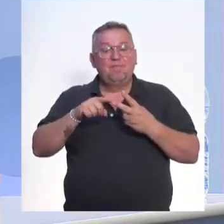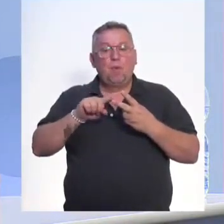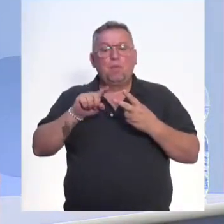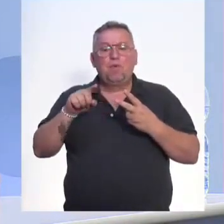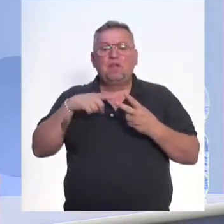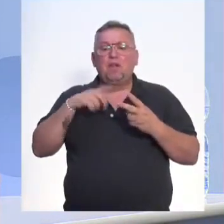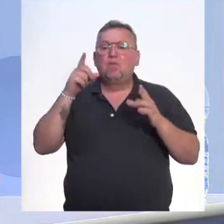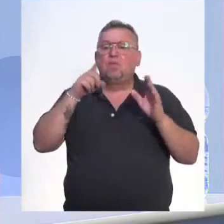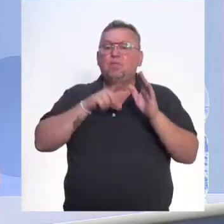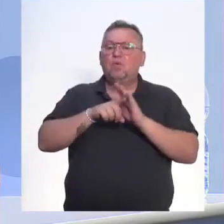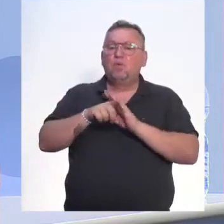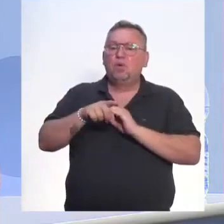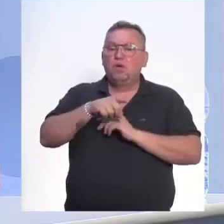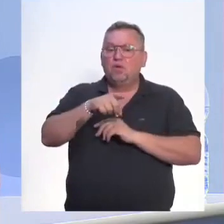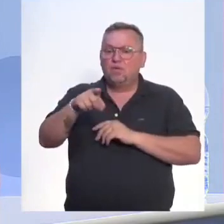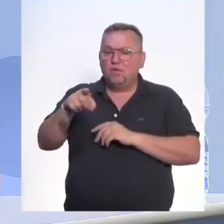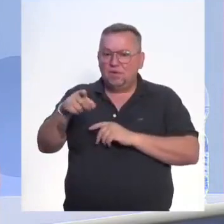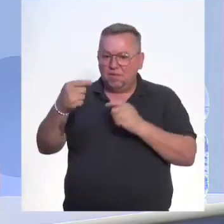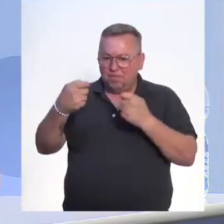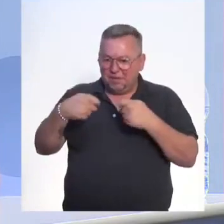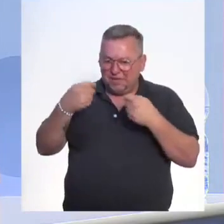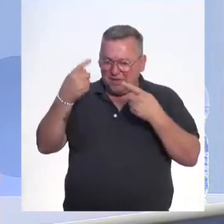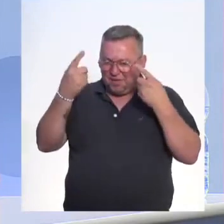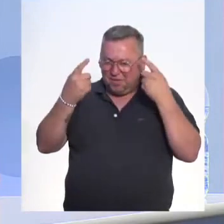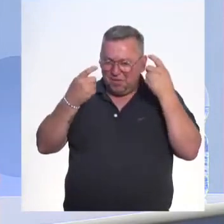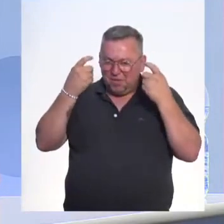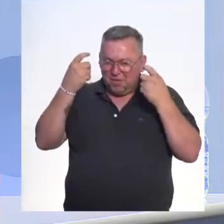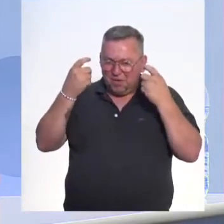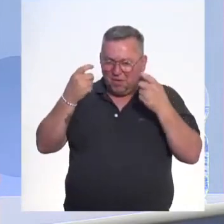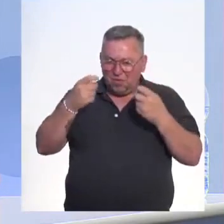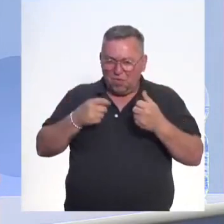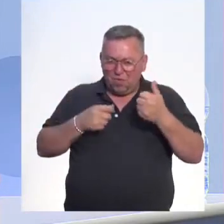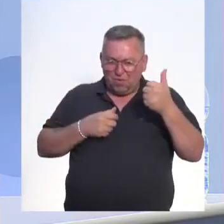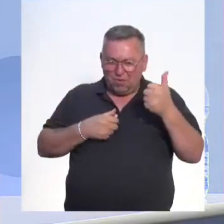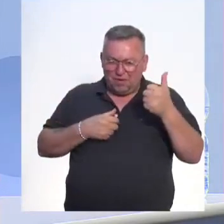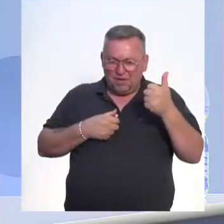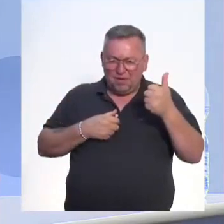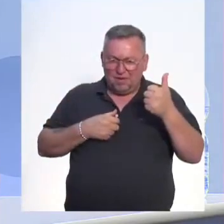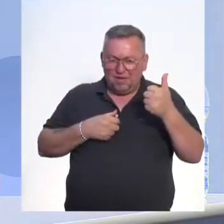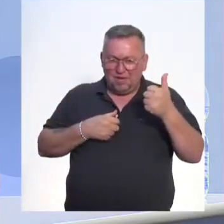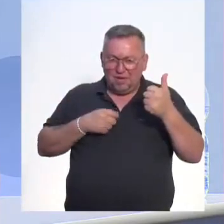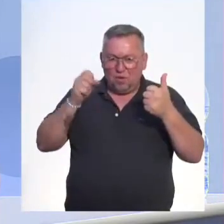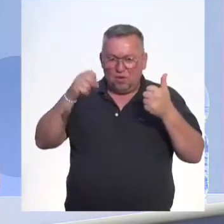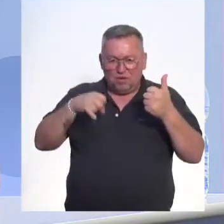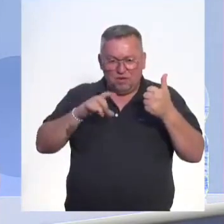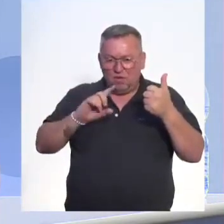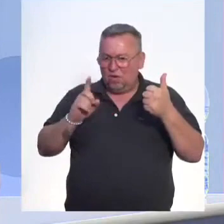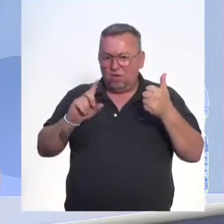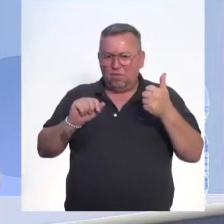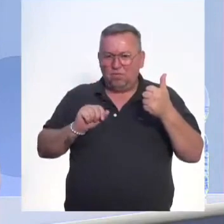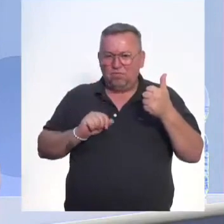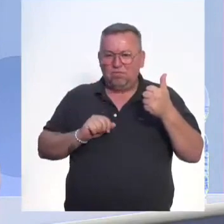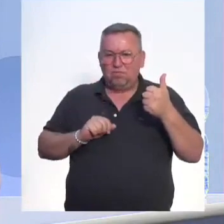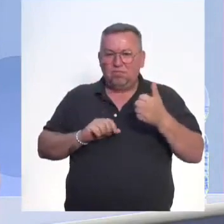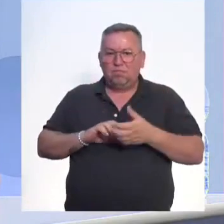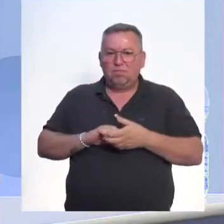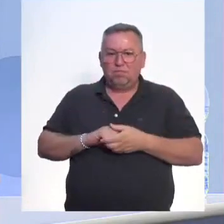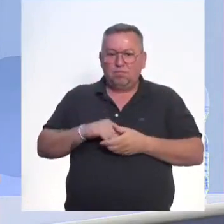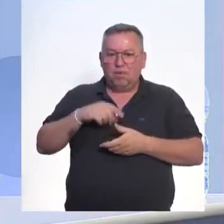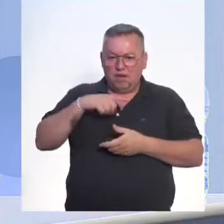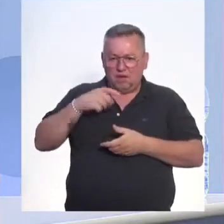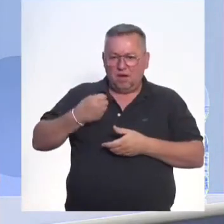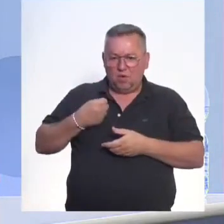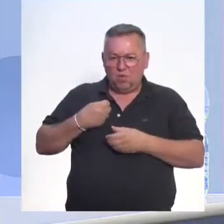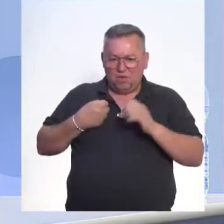vem uma pergunta, você precisa se preocupar com a primeira posição? Sim ou não? Tem o